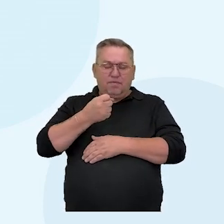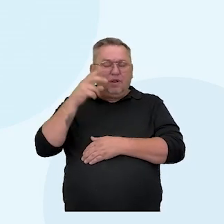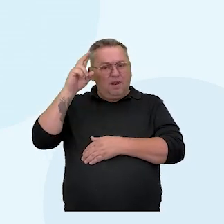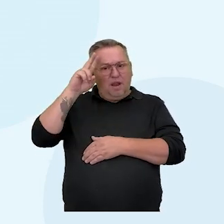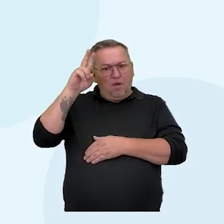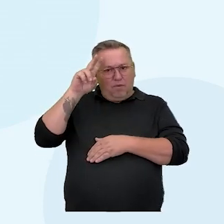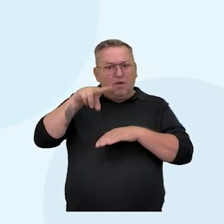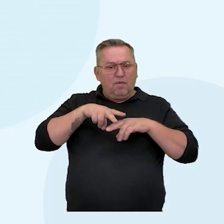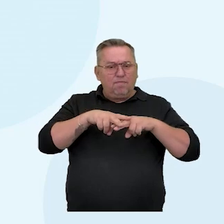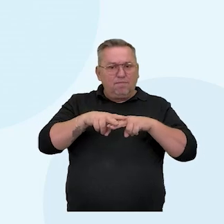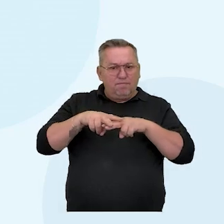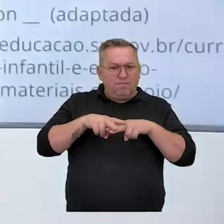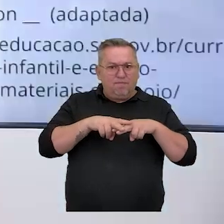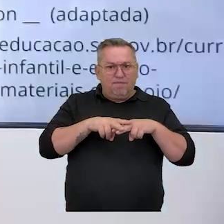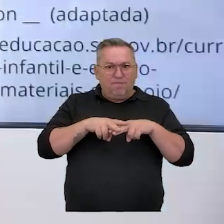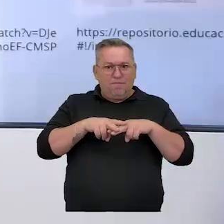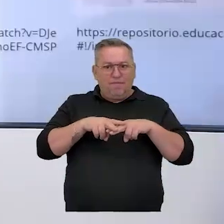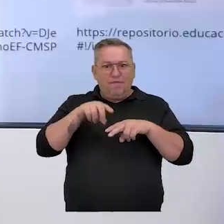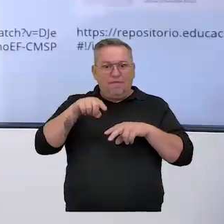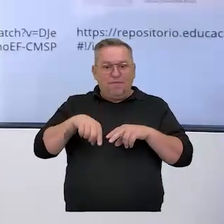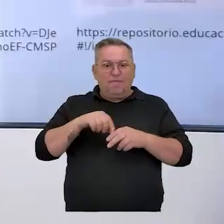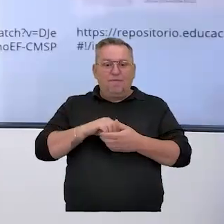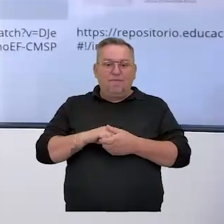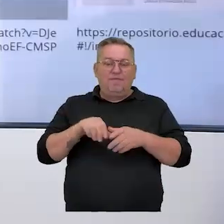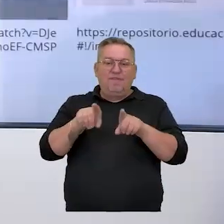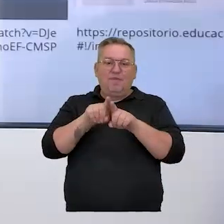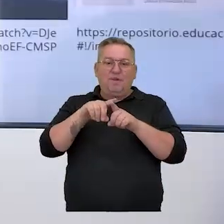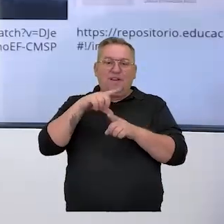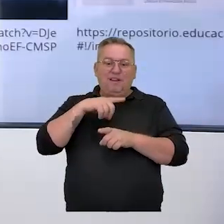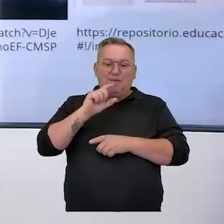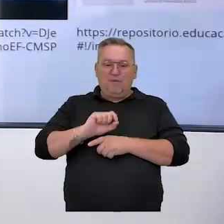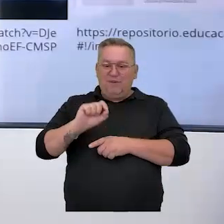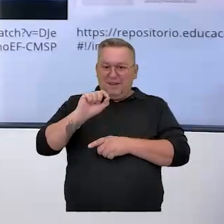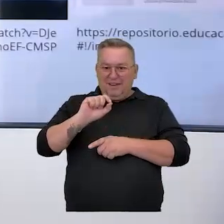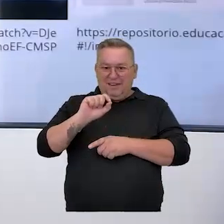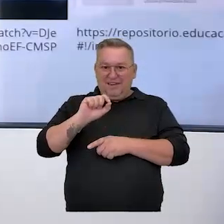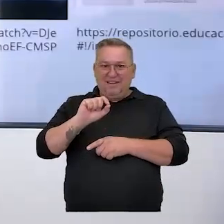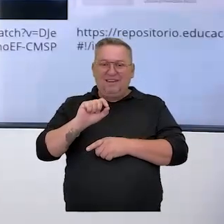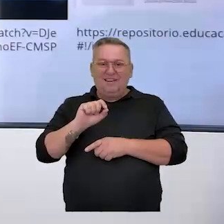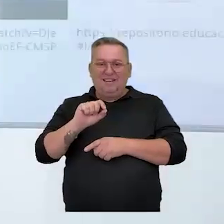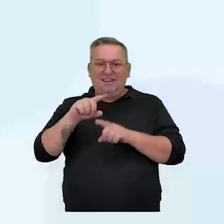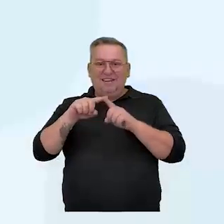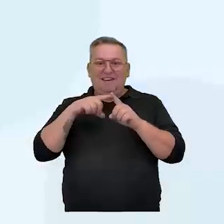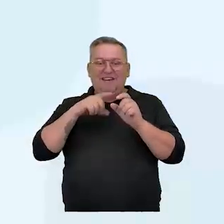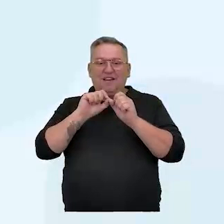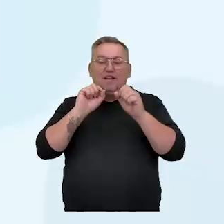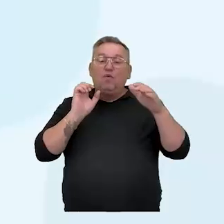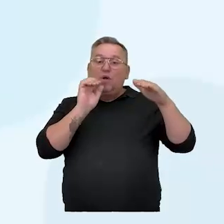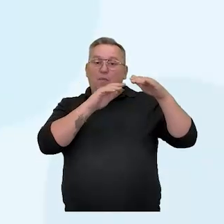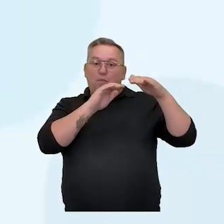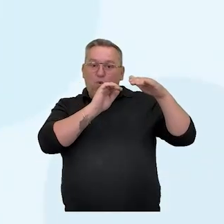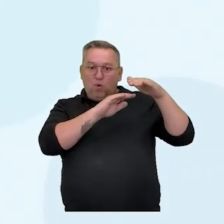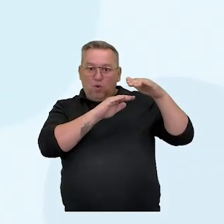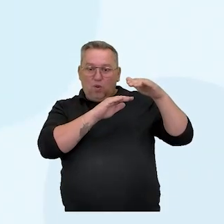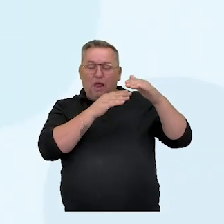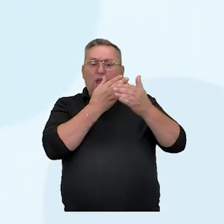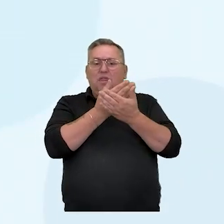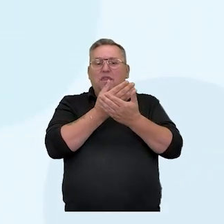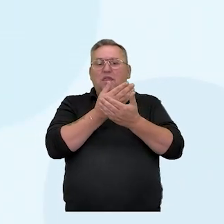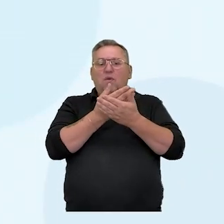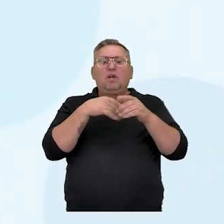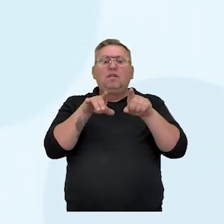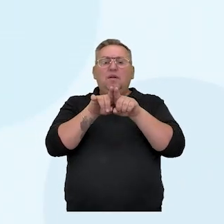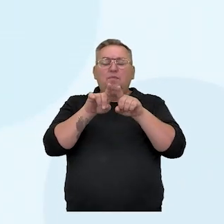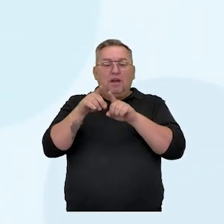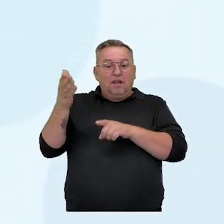retomada neste trimestre. E aí a gente tem ali também tá no repositório ali as aulas, né?